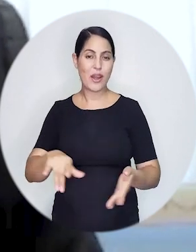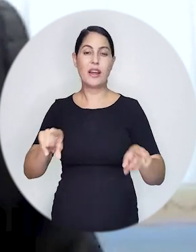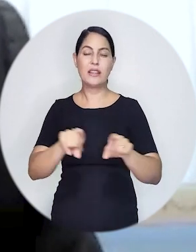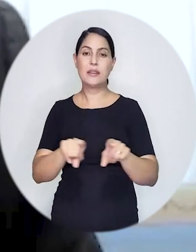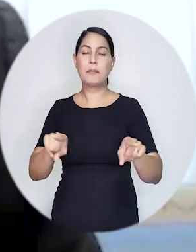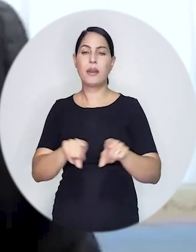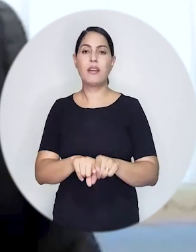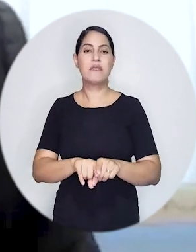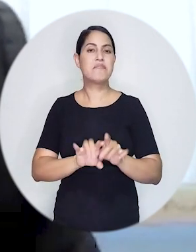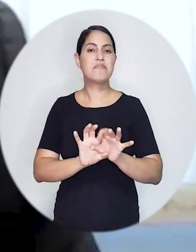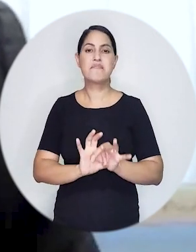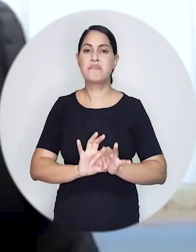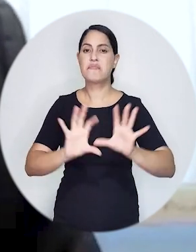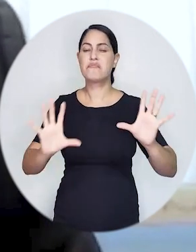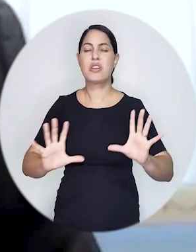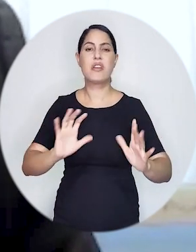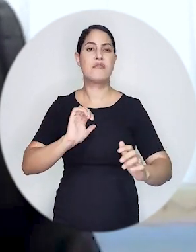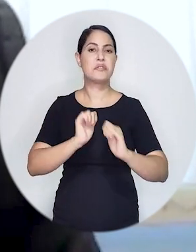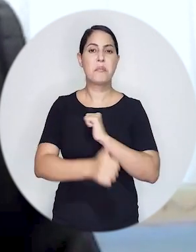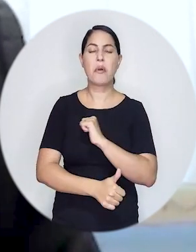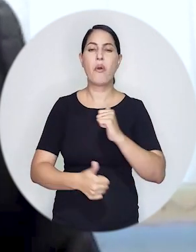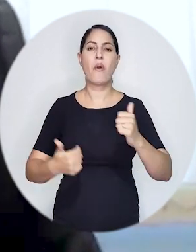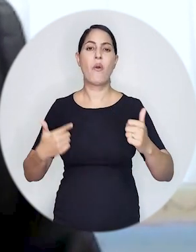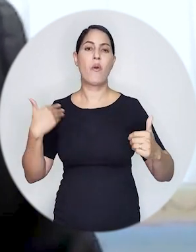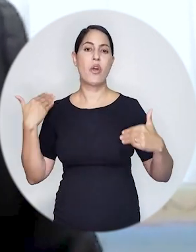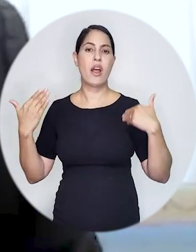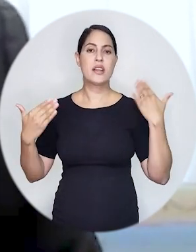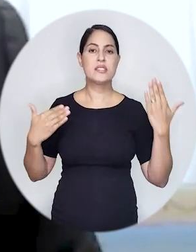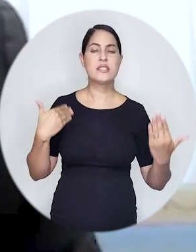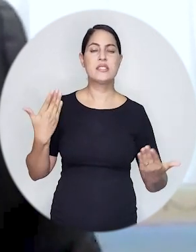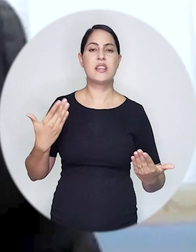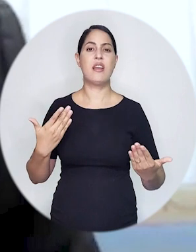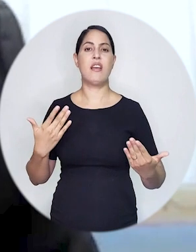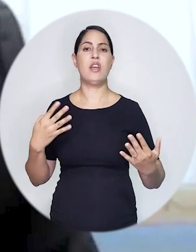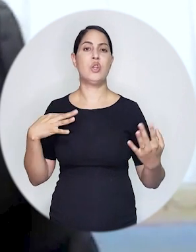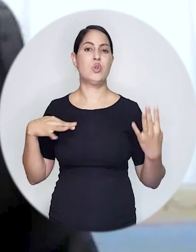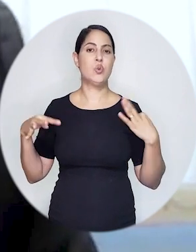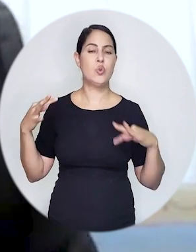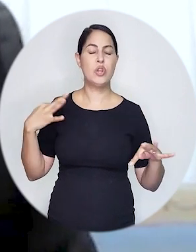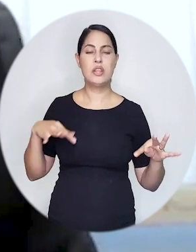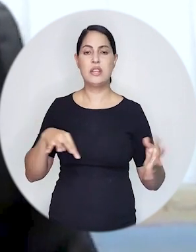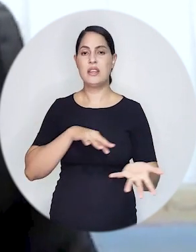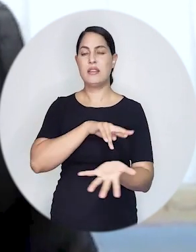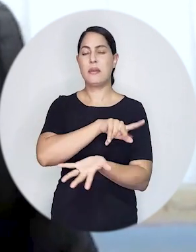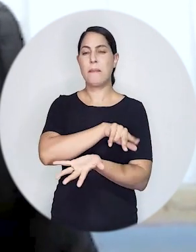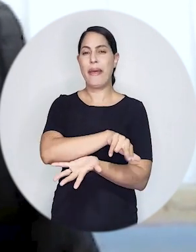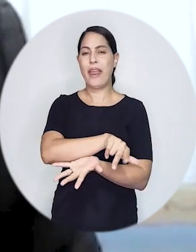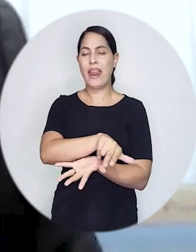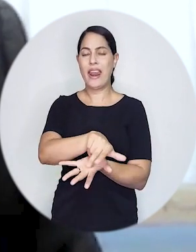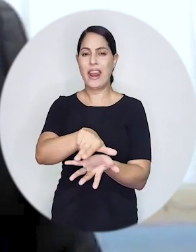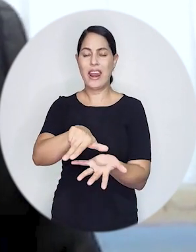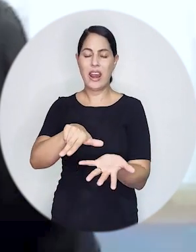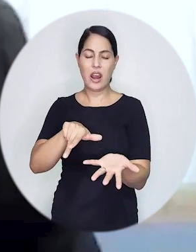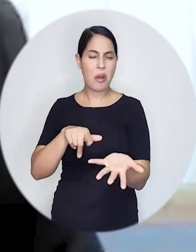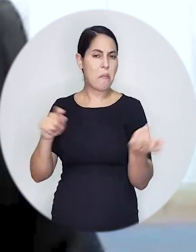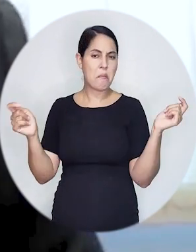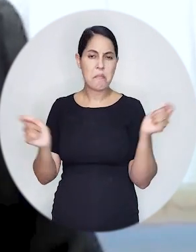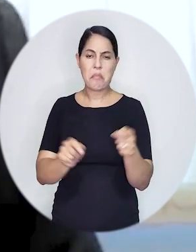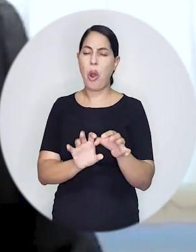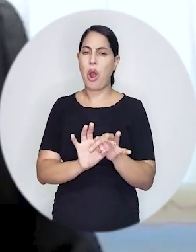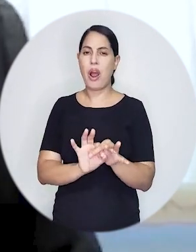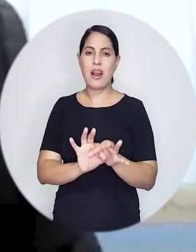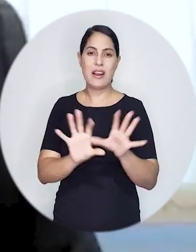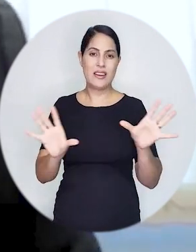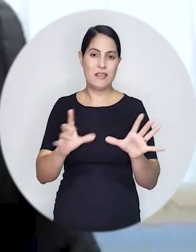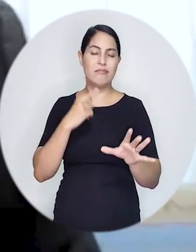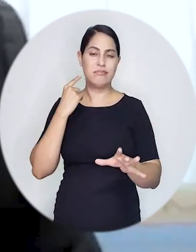a gestão do seu escritório, como também para atividades como lazer, turismo, enfim, uma